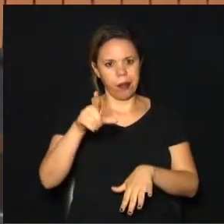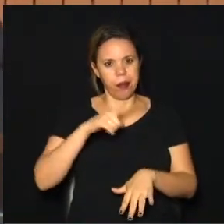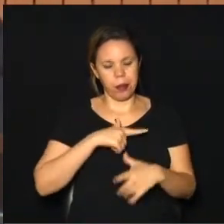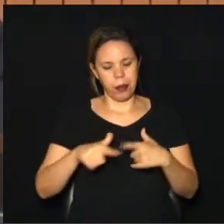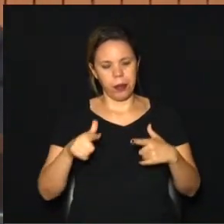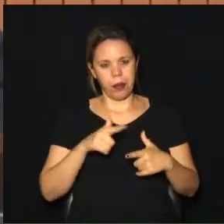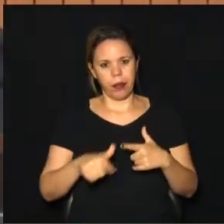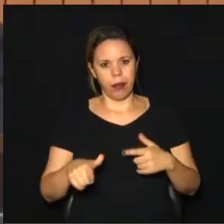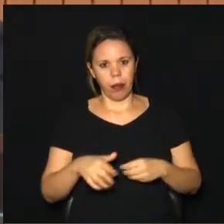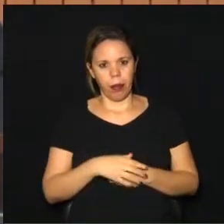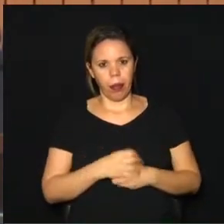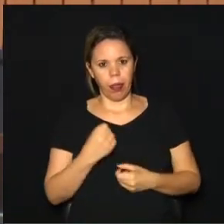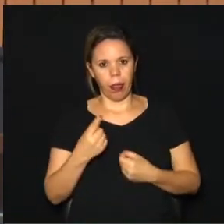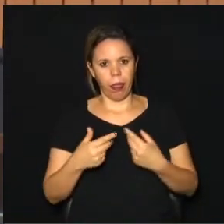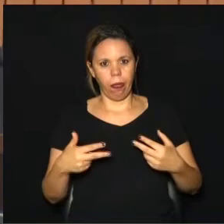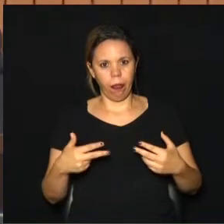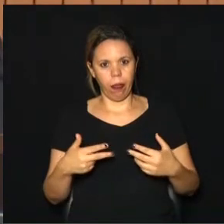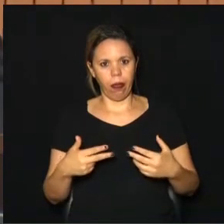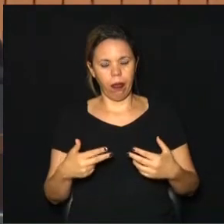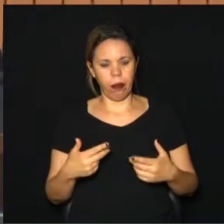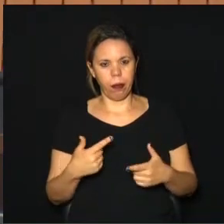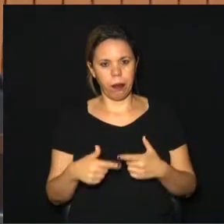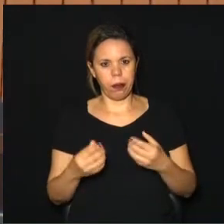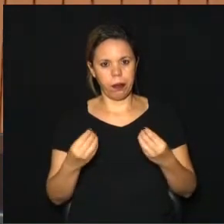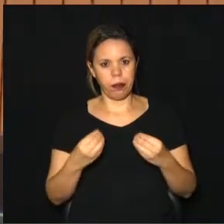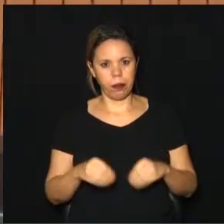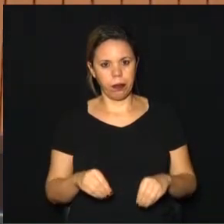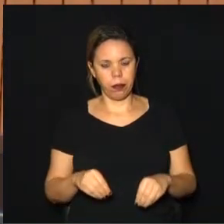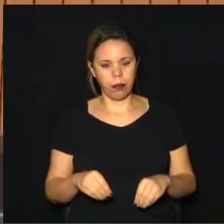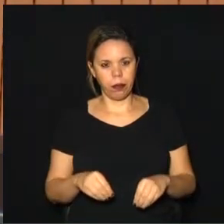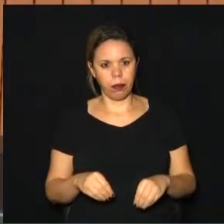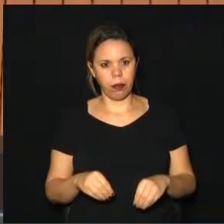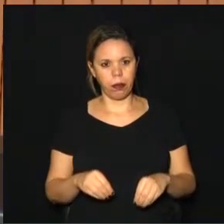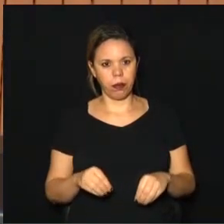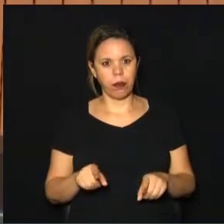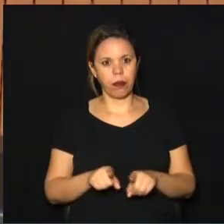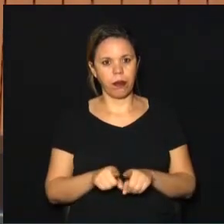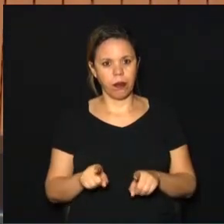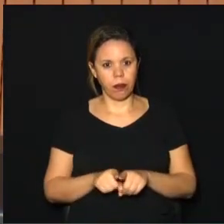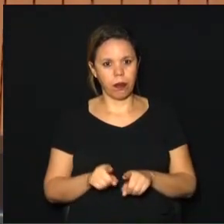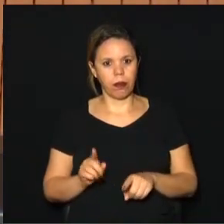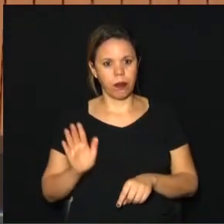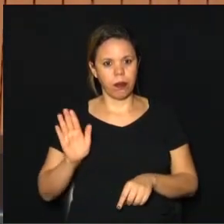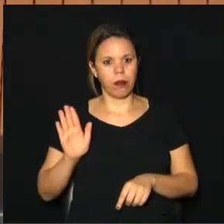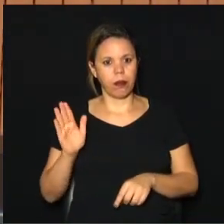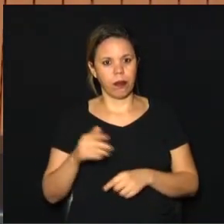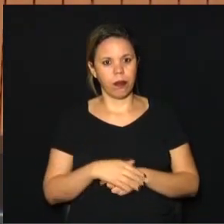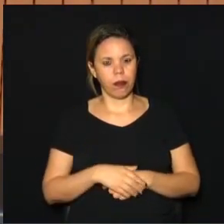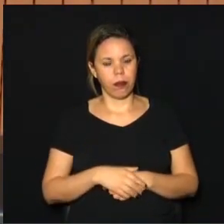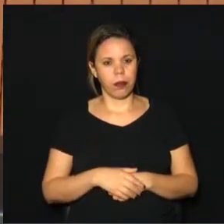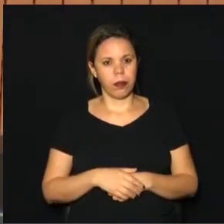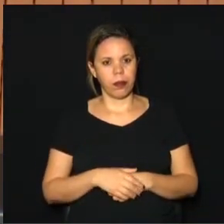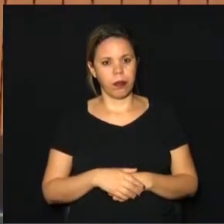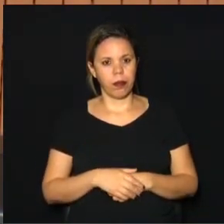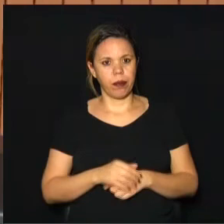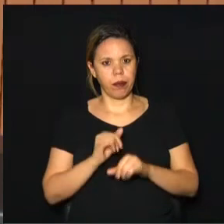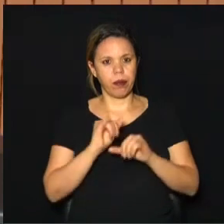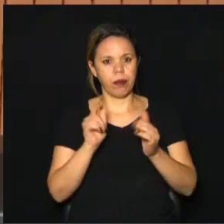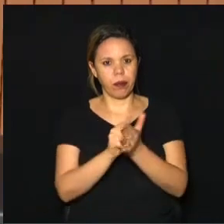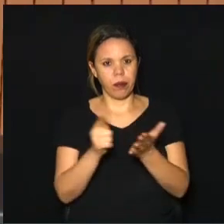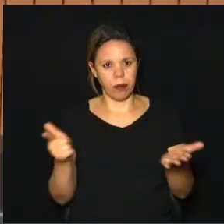ter algum tipo de consequência na esfera eleitoral também. E propaganda em